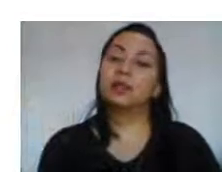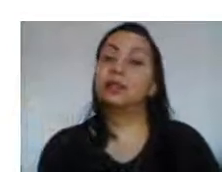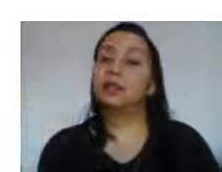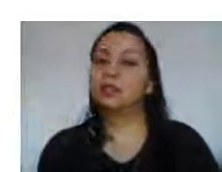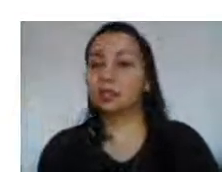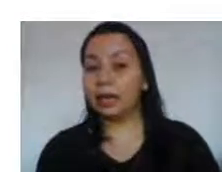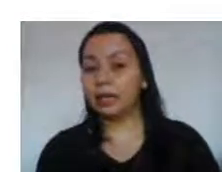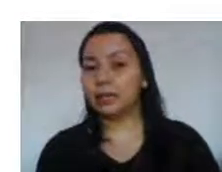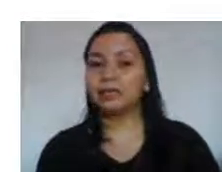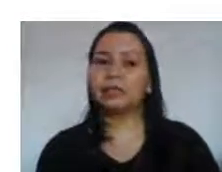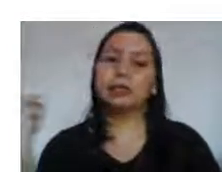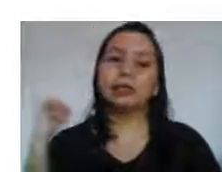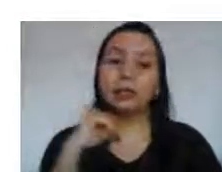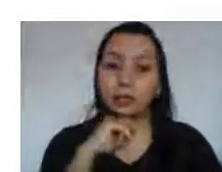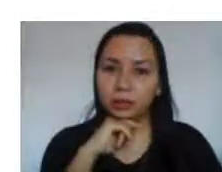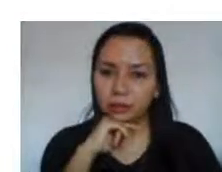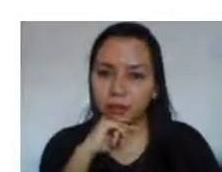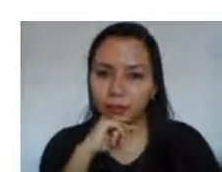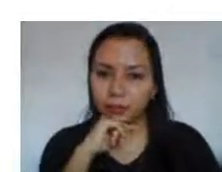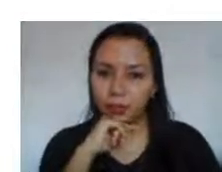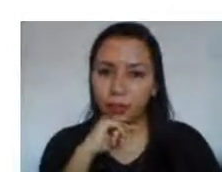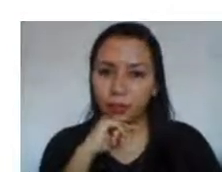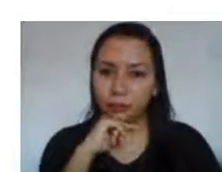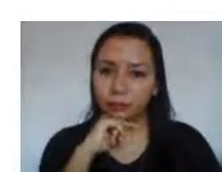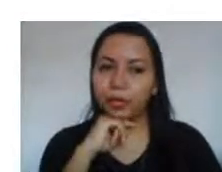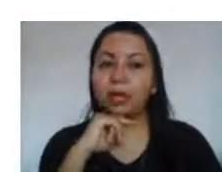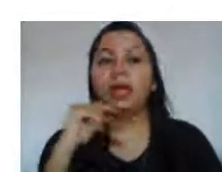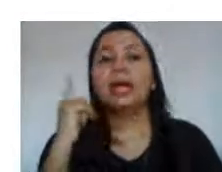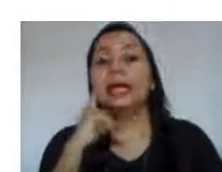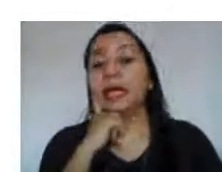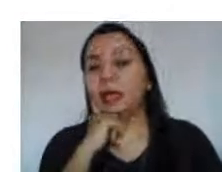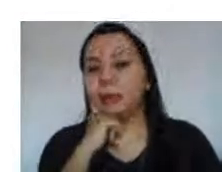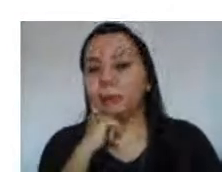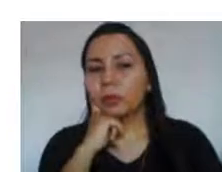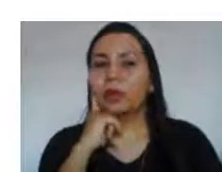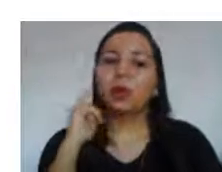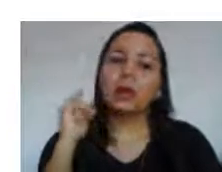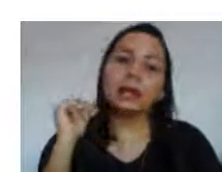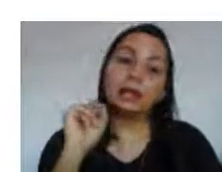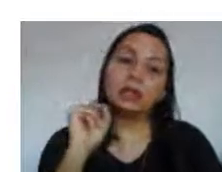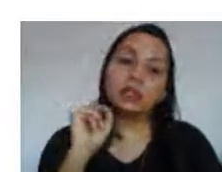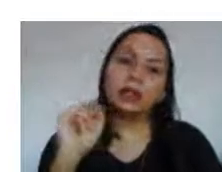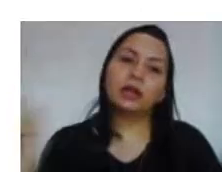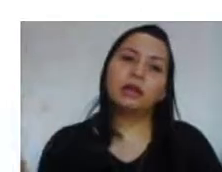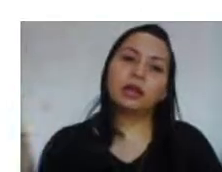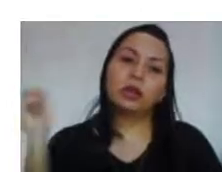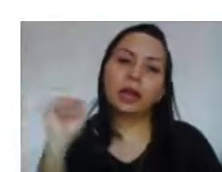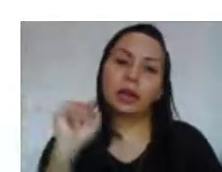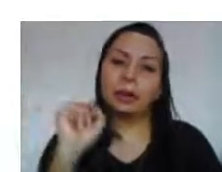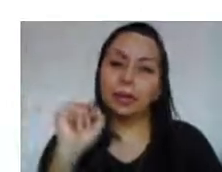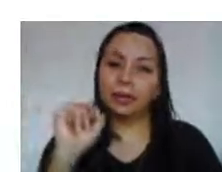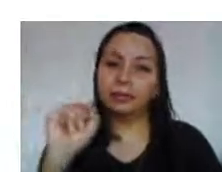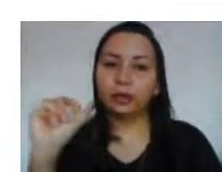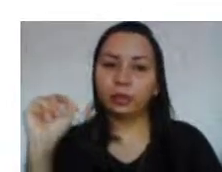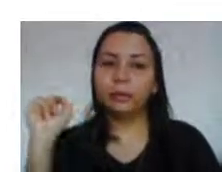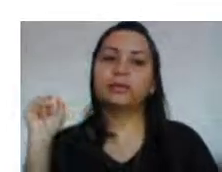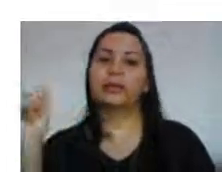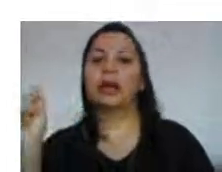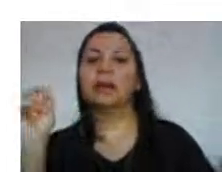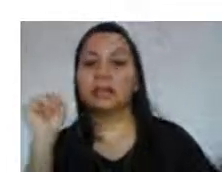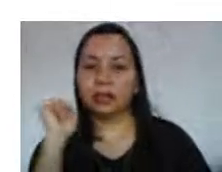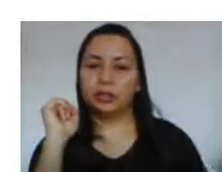61, 63, 66, 67, 68. E a data de entrega eu vou colocar lá na